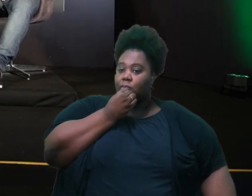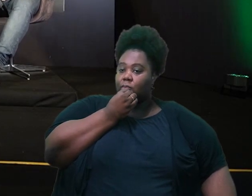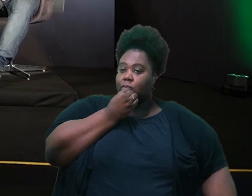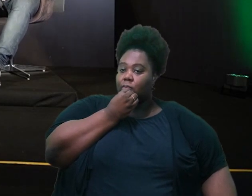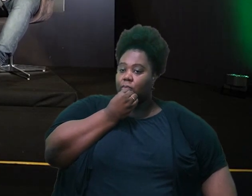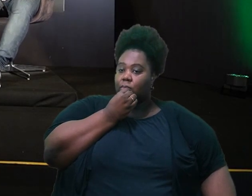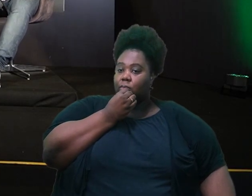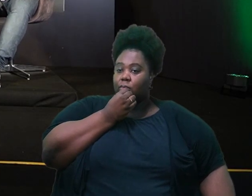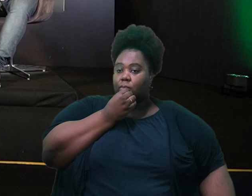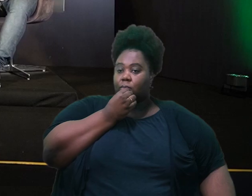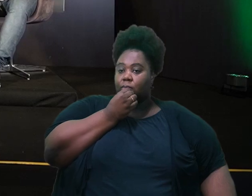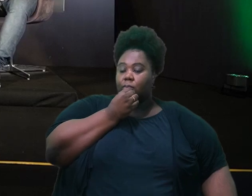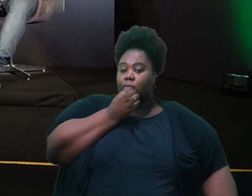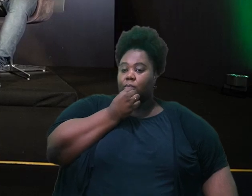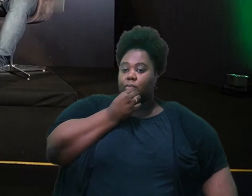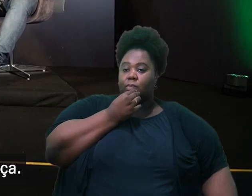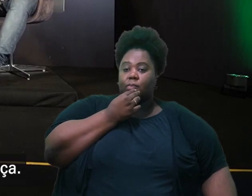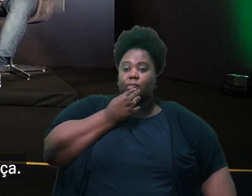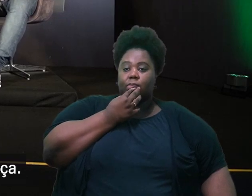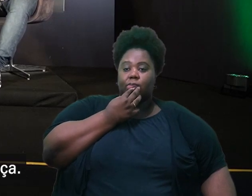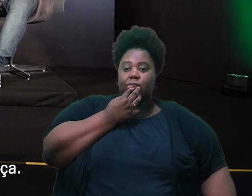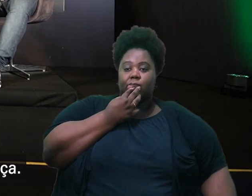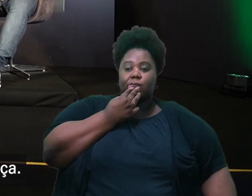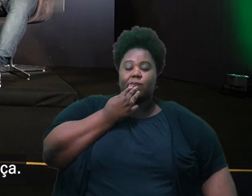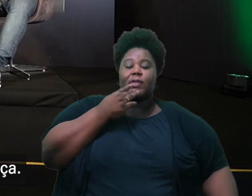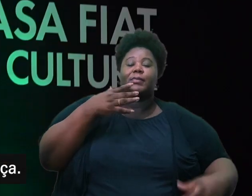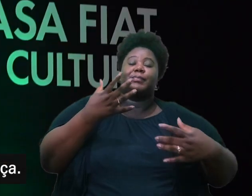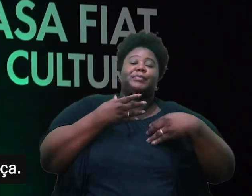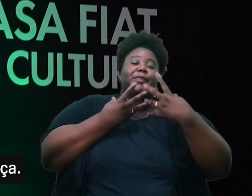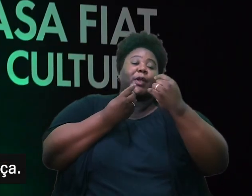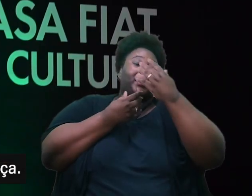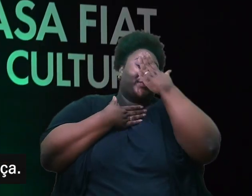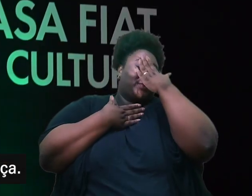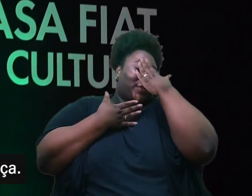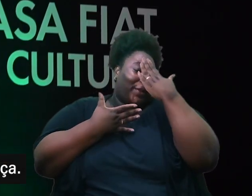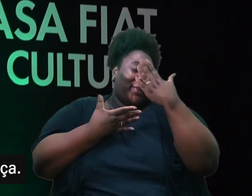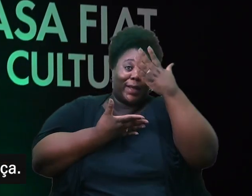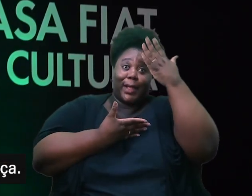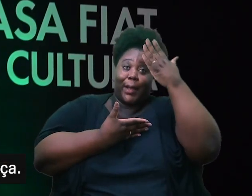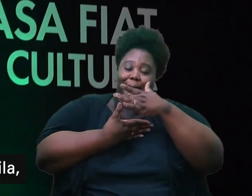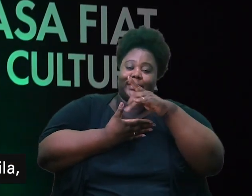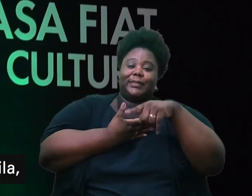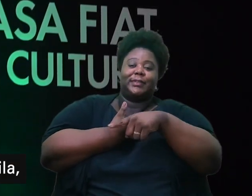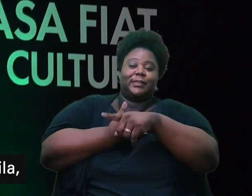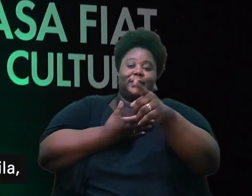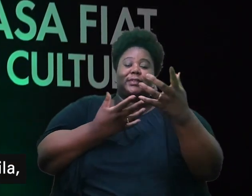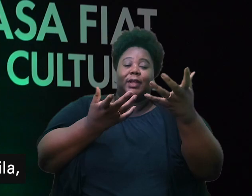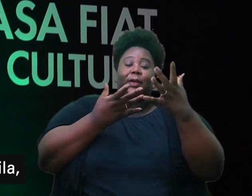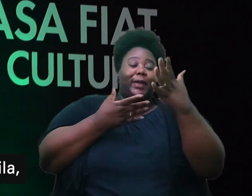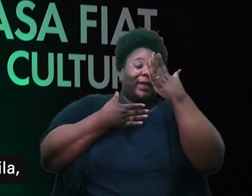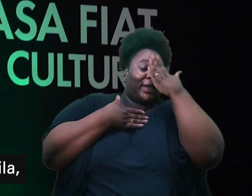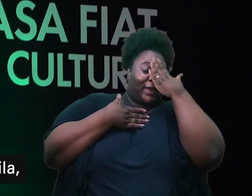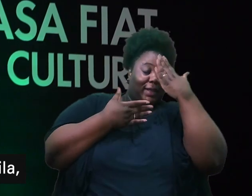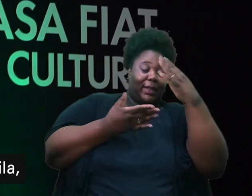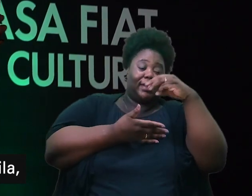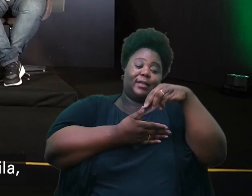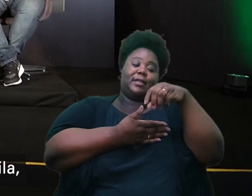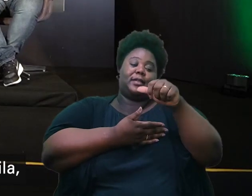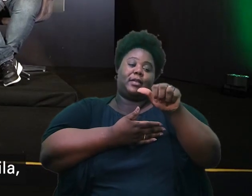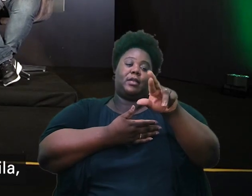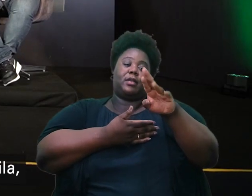ai, ai, ai. Gente, muito obrigada pela presença. Eu quero agradecer a